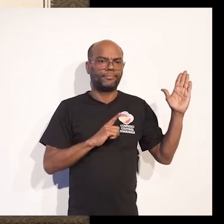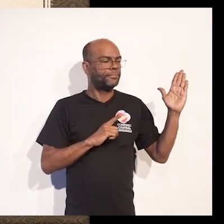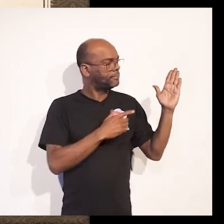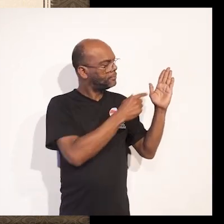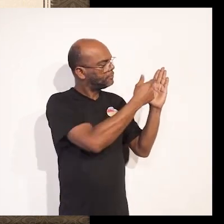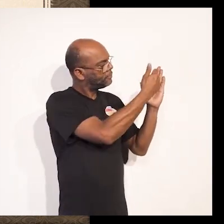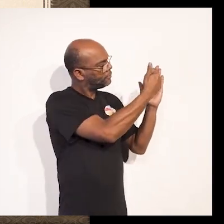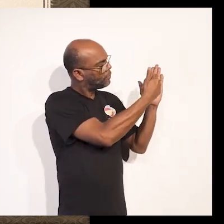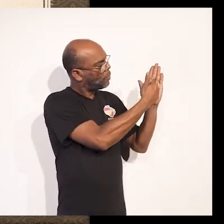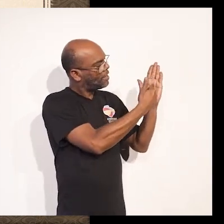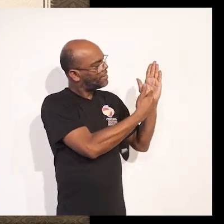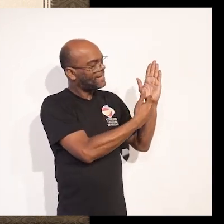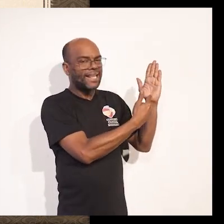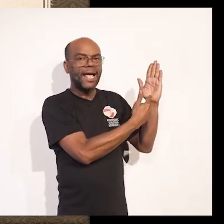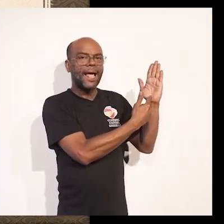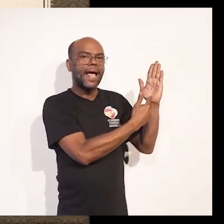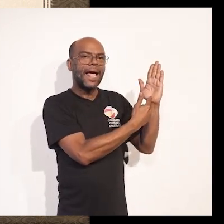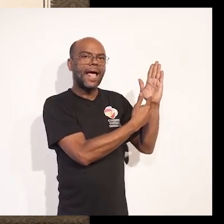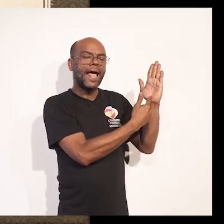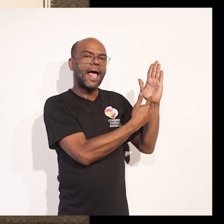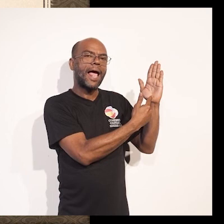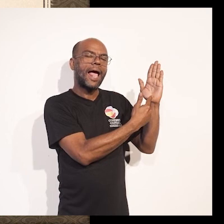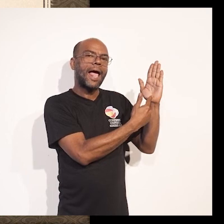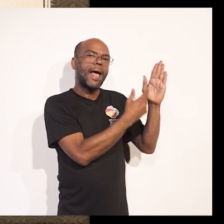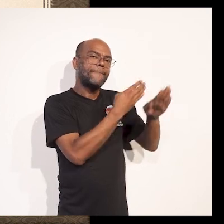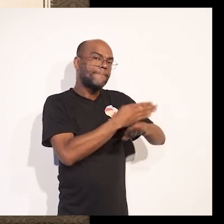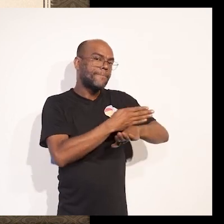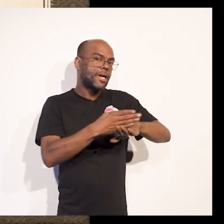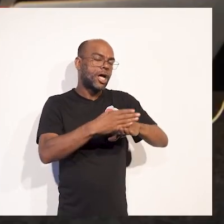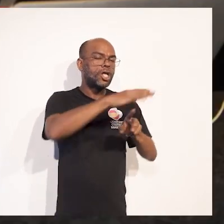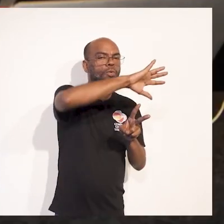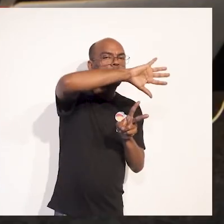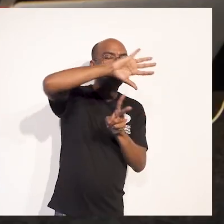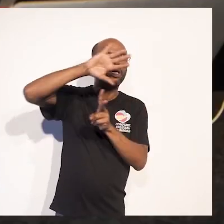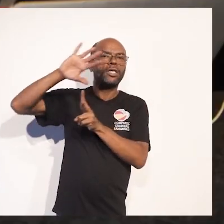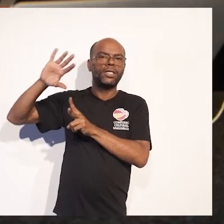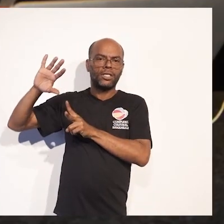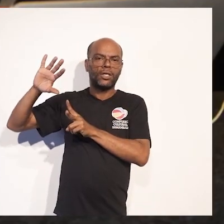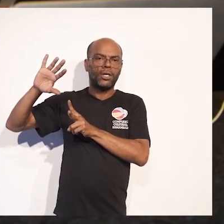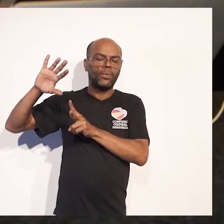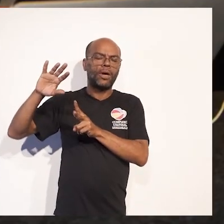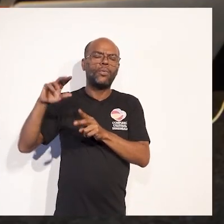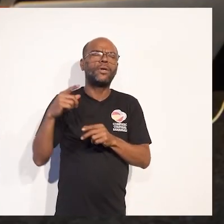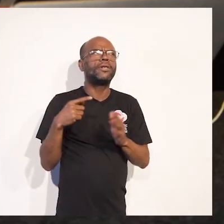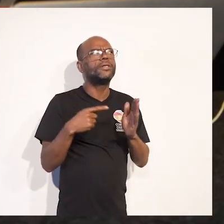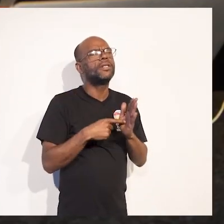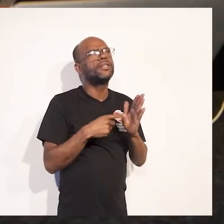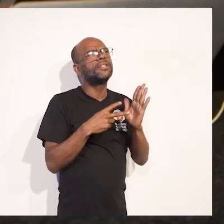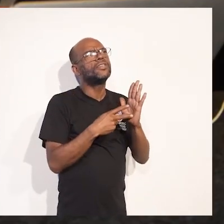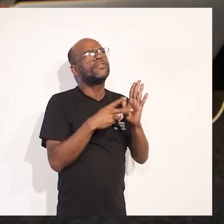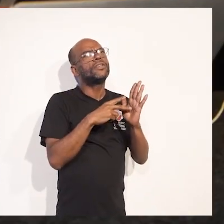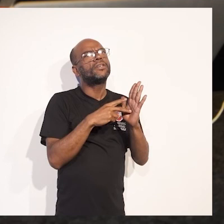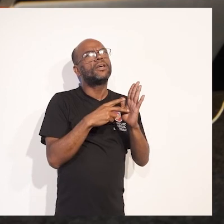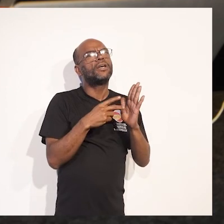uma linha branca passando por um arco-íris. Esse arco-íris nada mais é do que aquele gráfico que eu falei para vocês lá